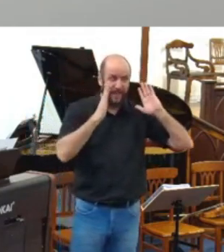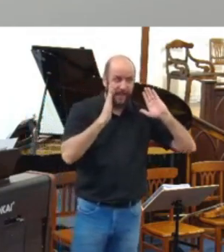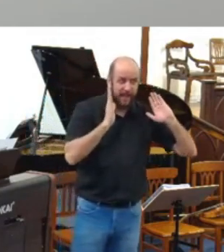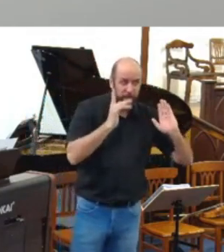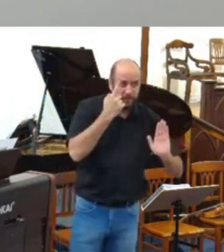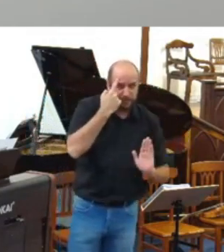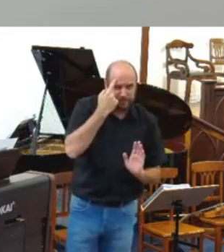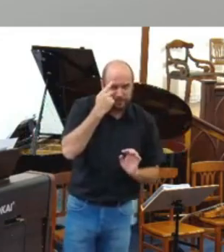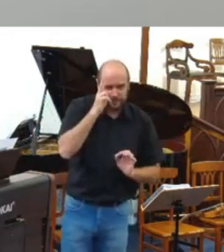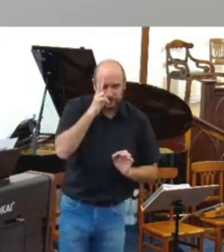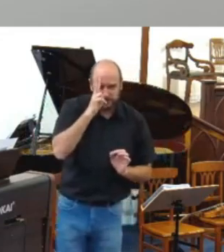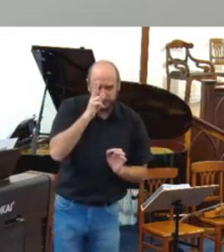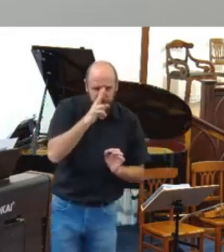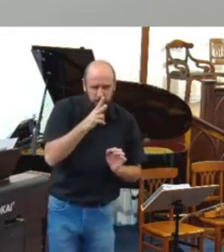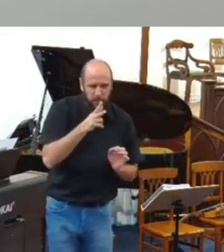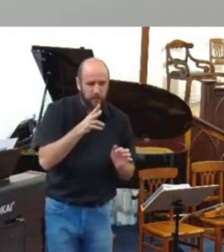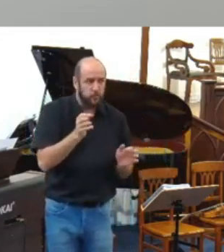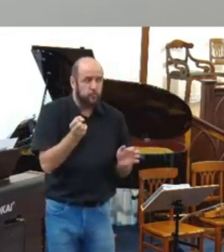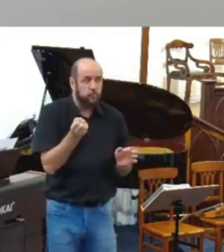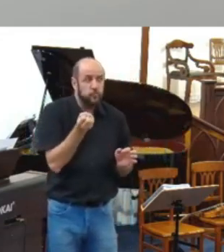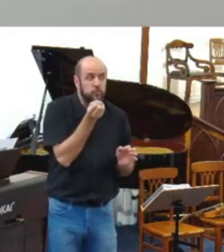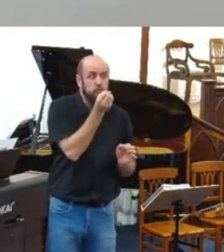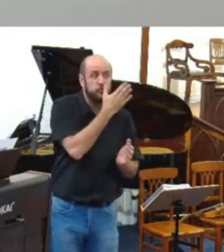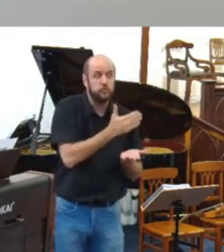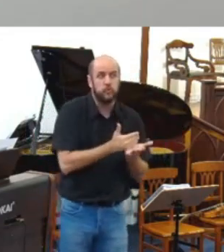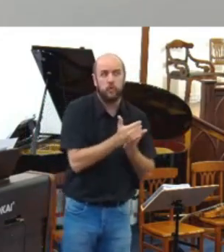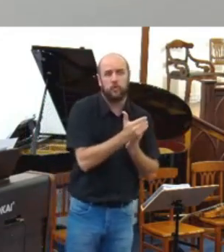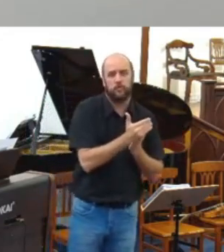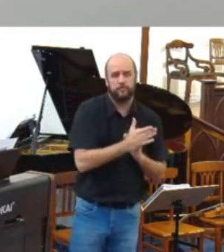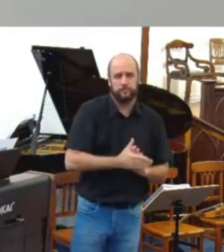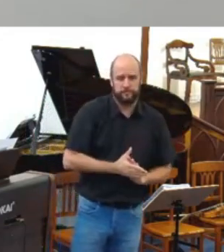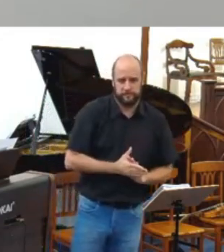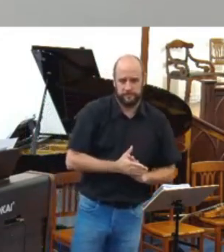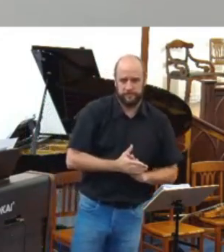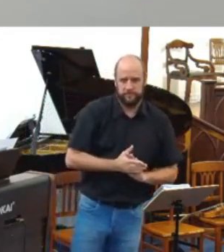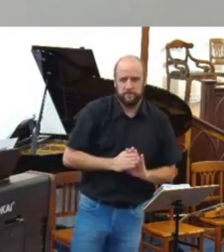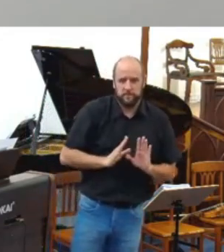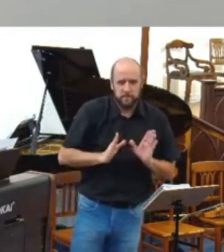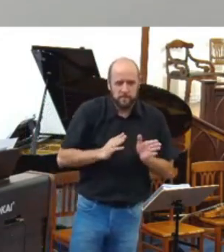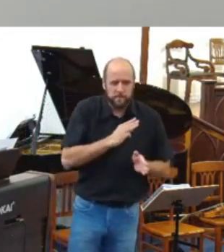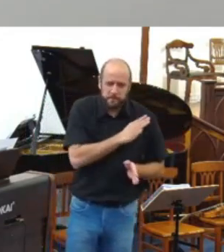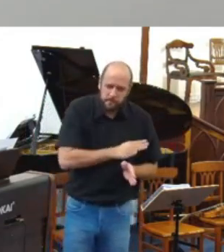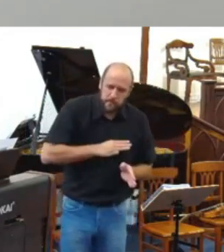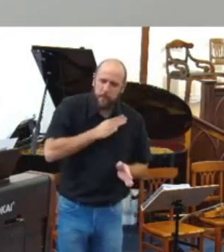Aqui um momento novo foi inaugurado. Aqui uma